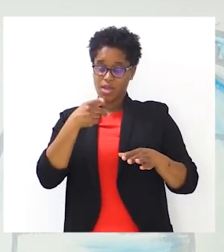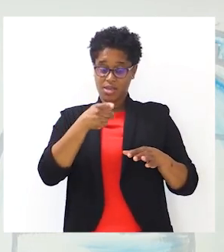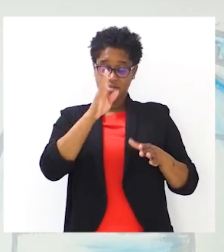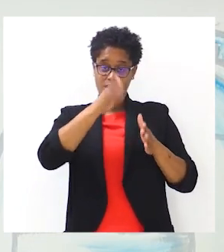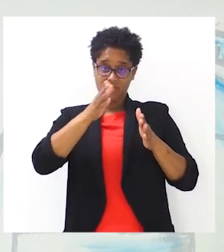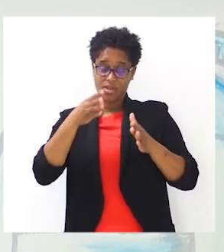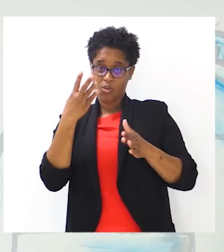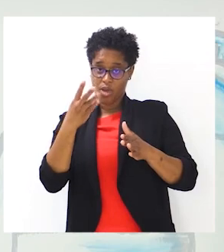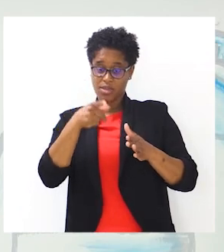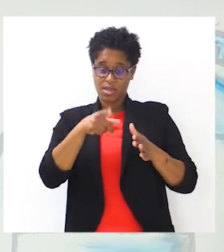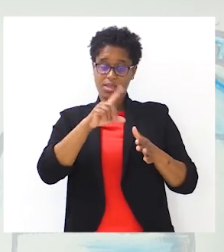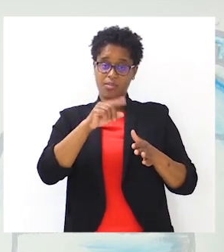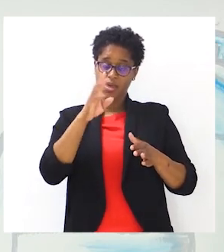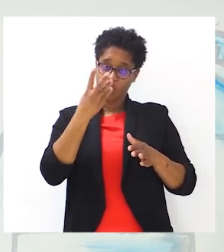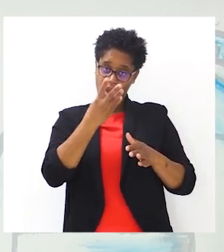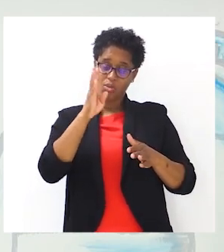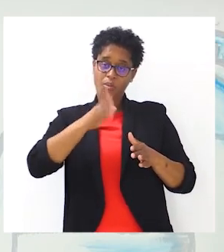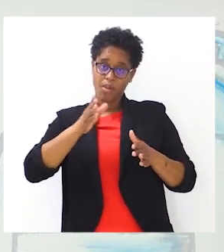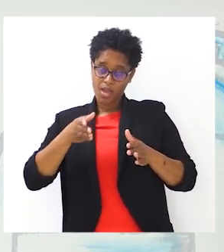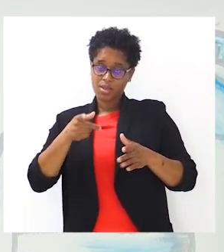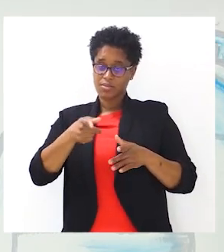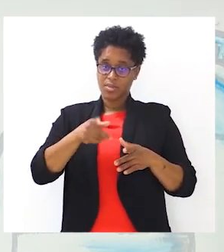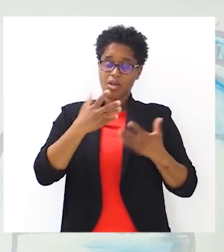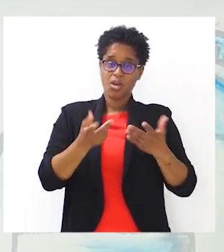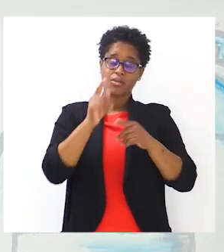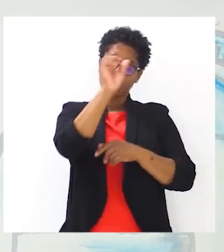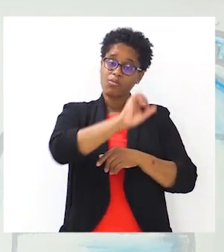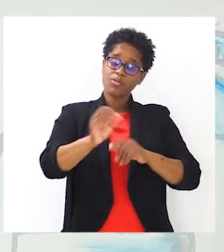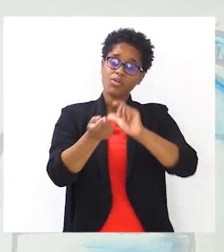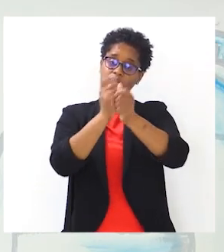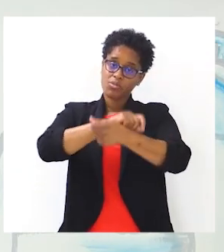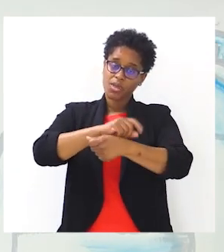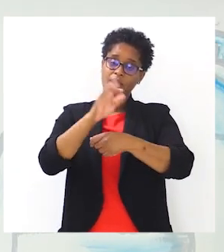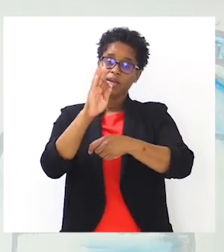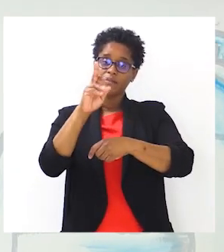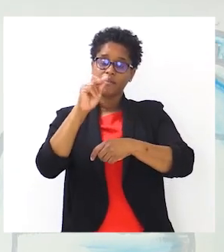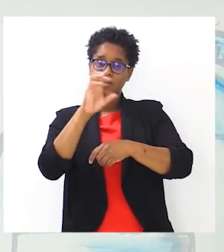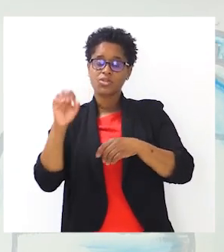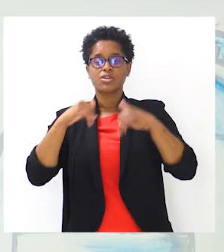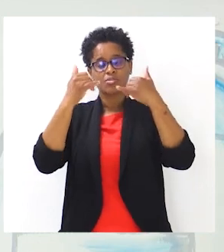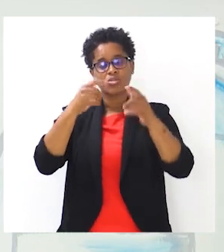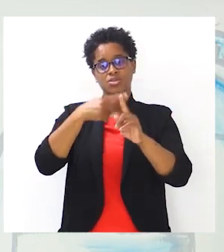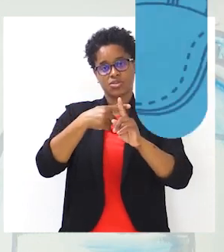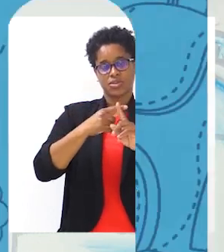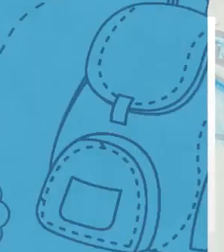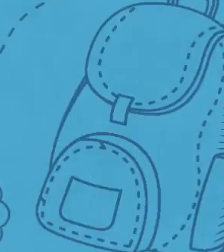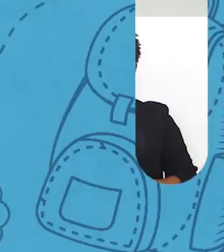partes, aqui também em 4 partes. Agora vamos transformar em fração e depois adicionar.